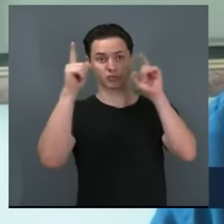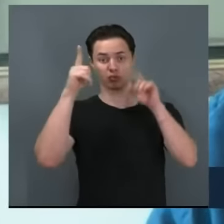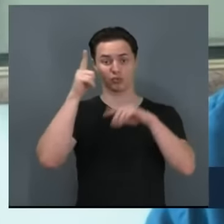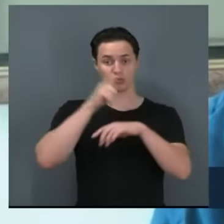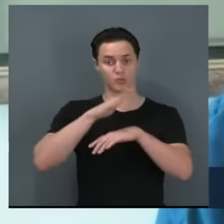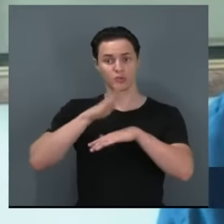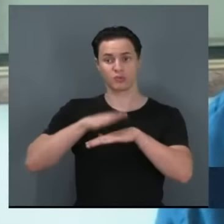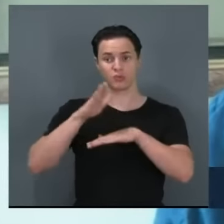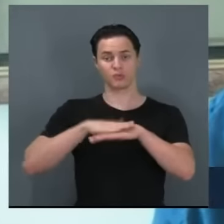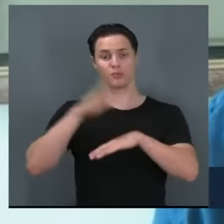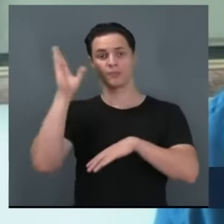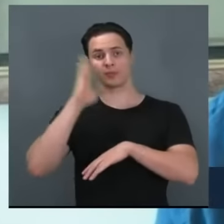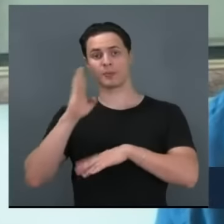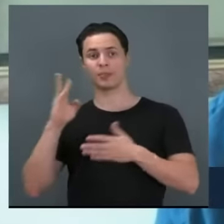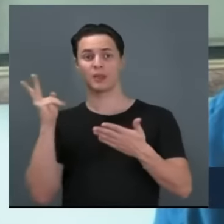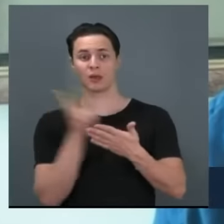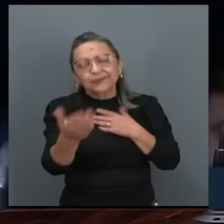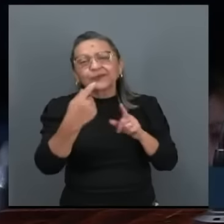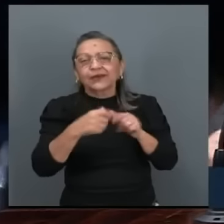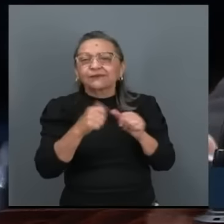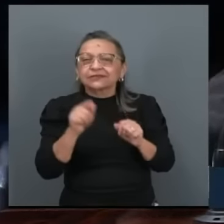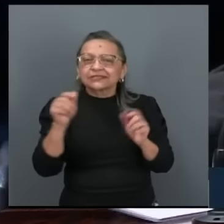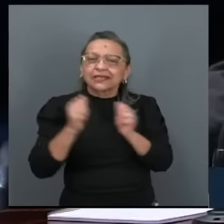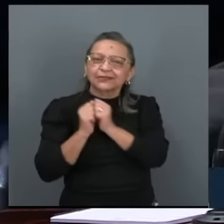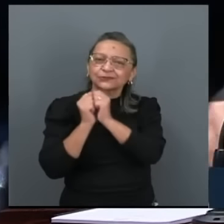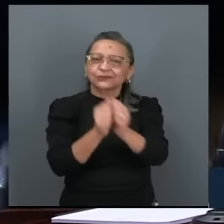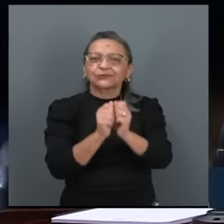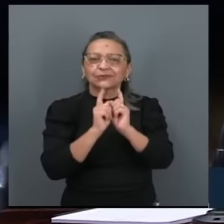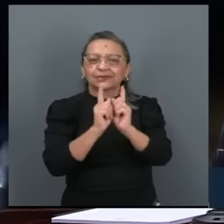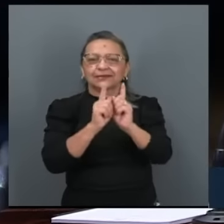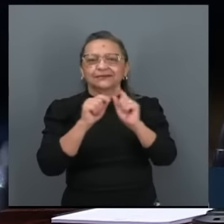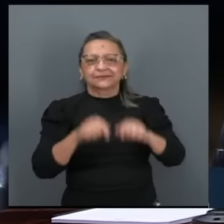brasileira aconteceu num cenário mundial. Mas, presidente,